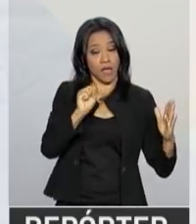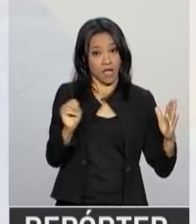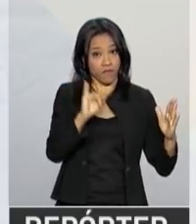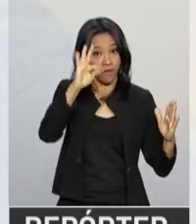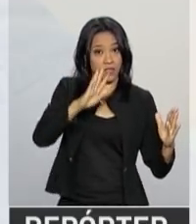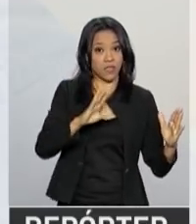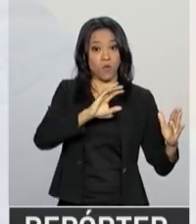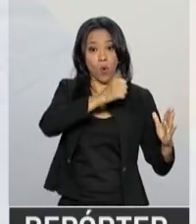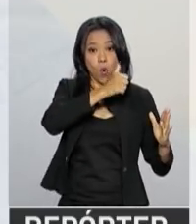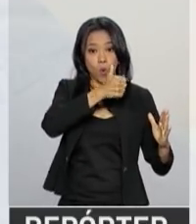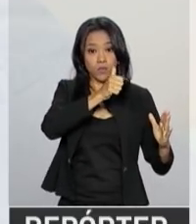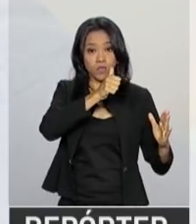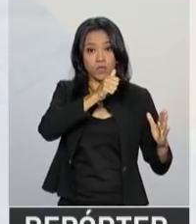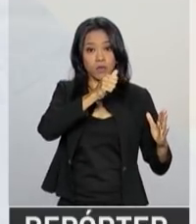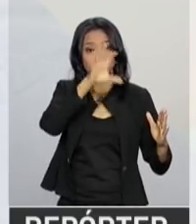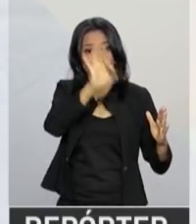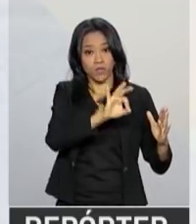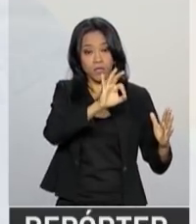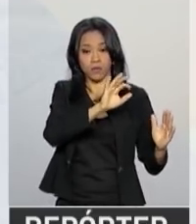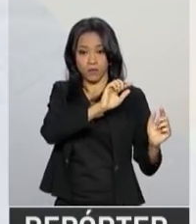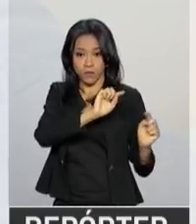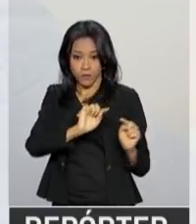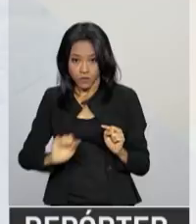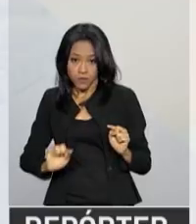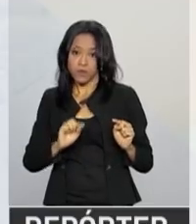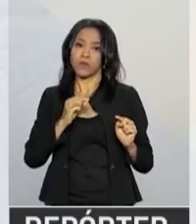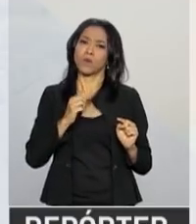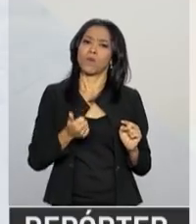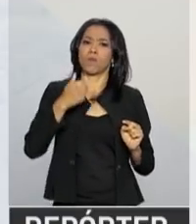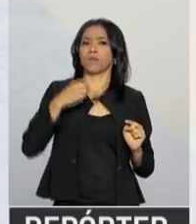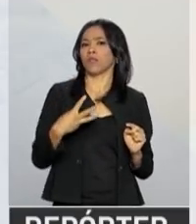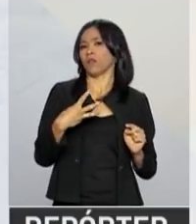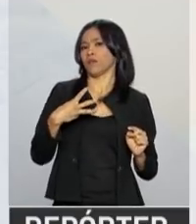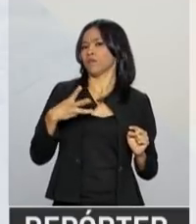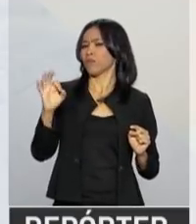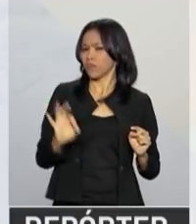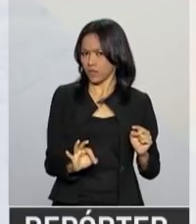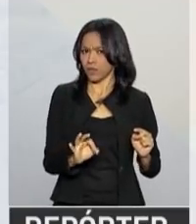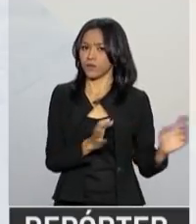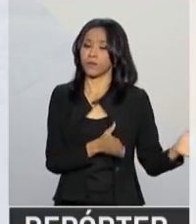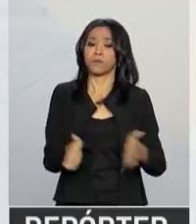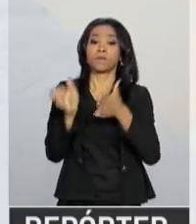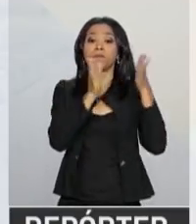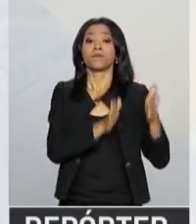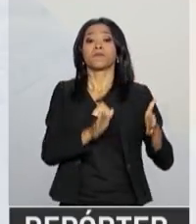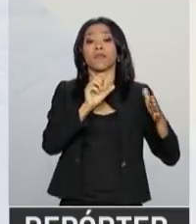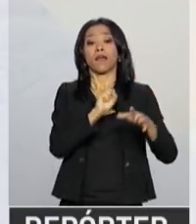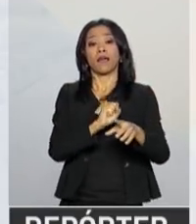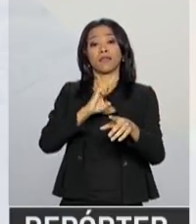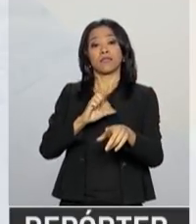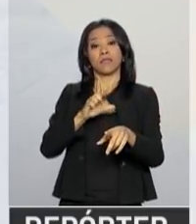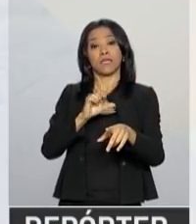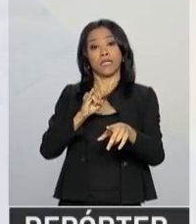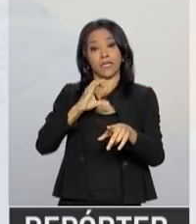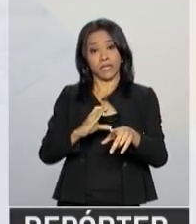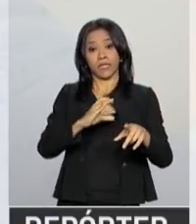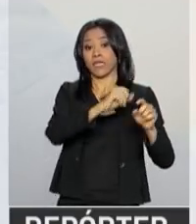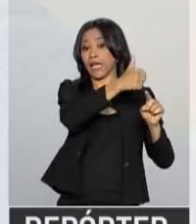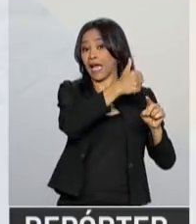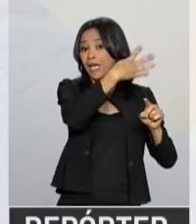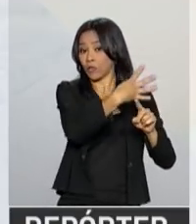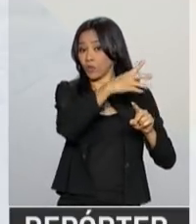11 por cento para pouco menos de 3% a taxa básica de juros da economia a selic caiu de